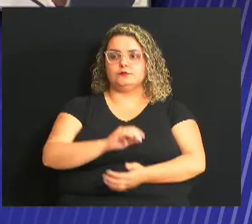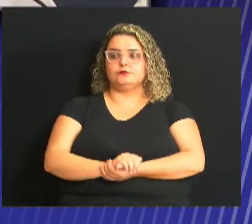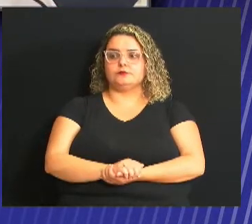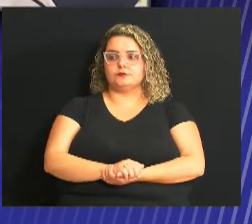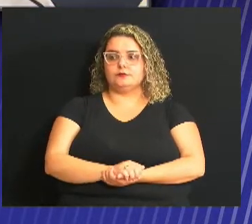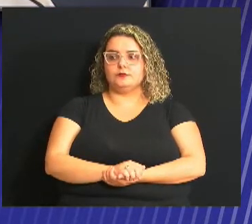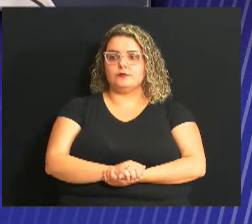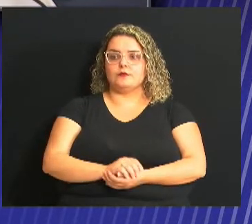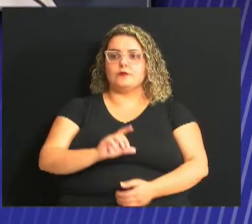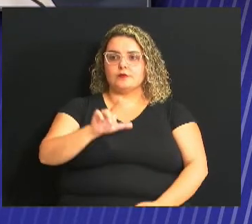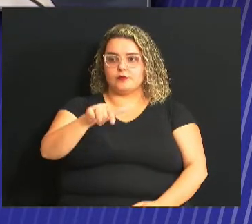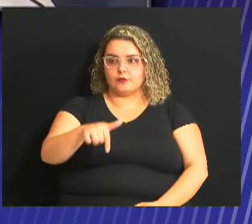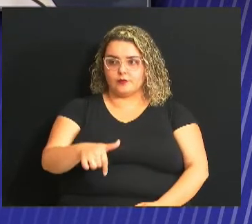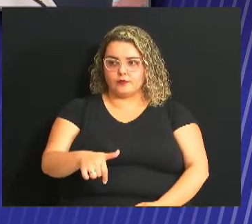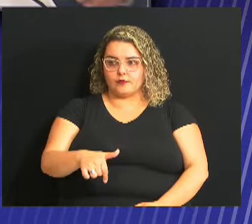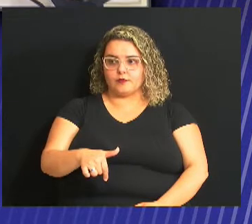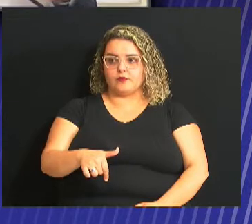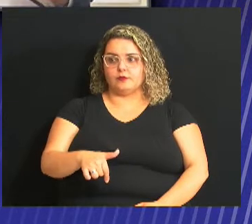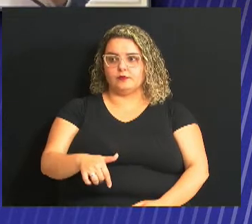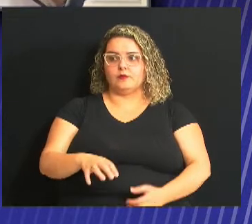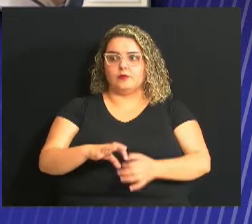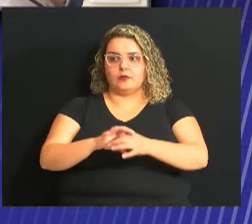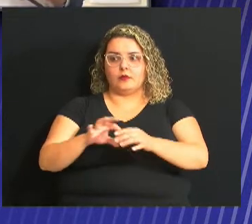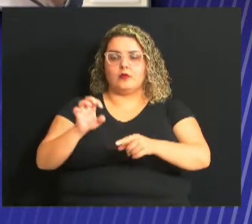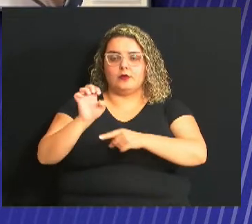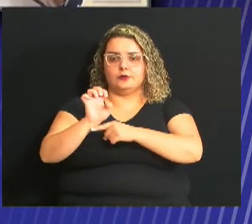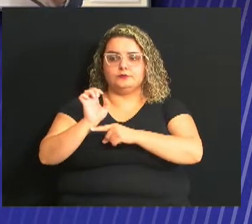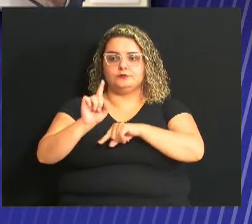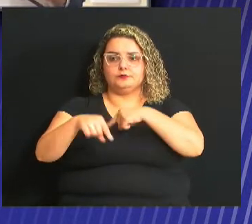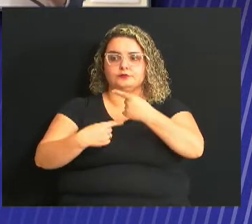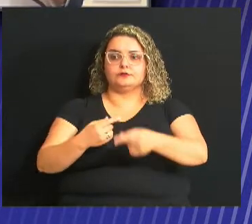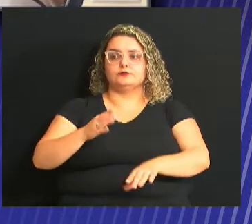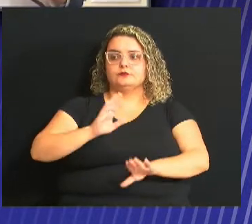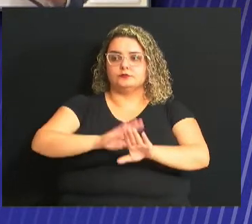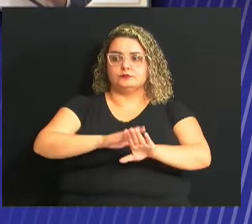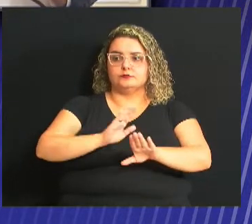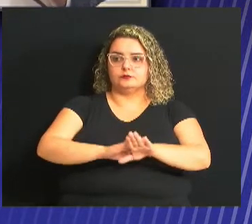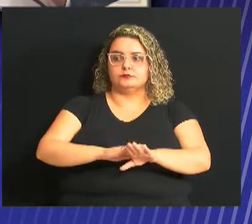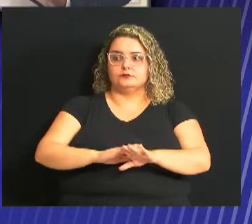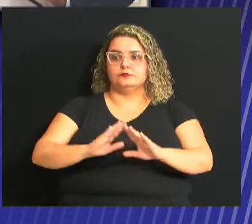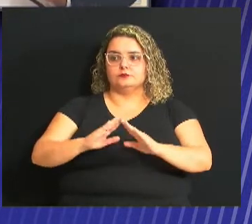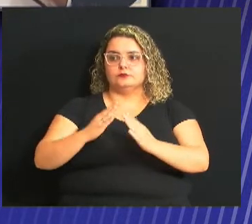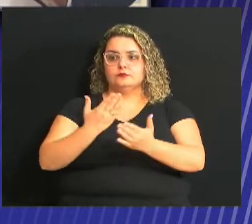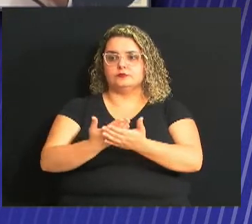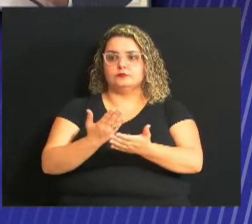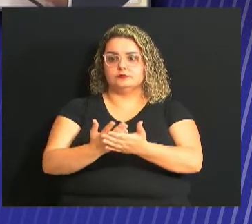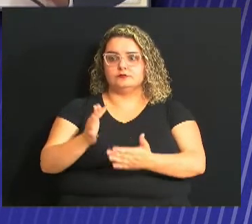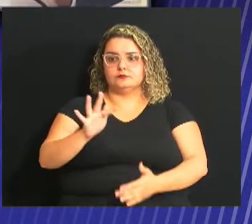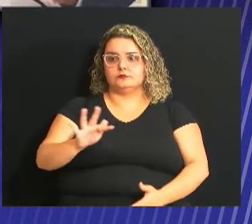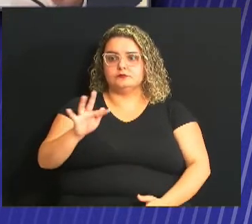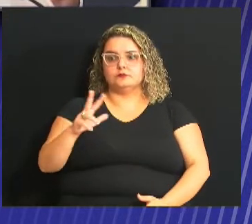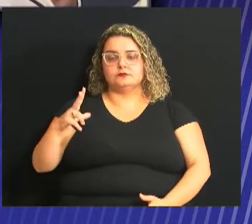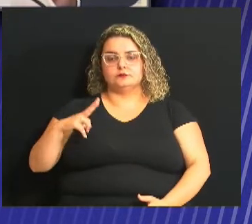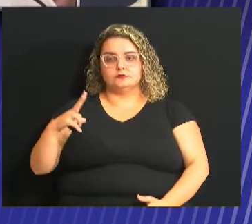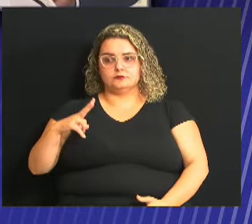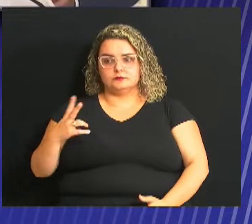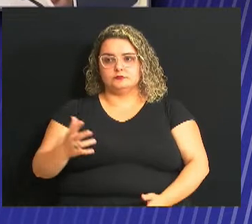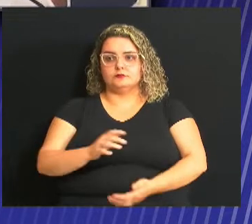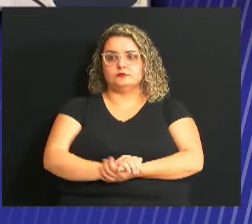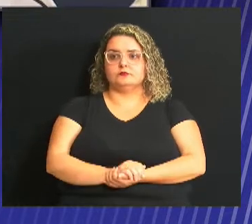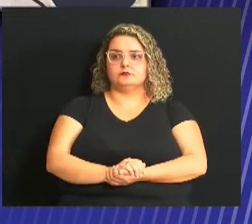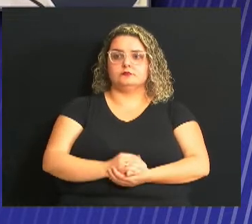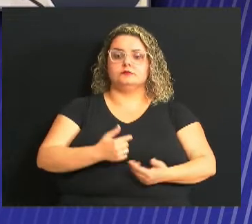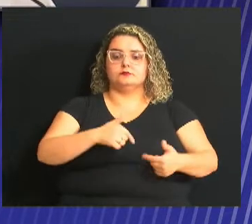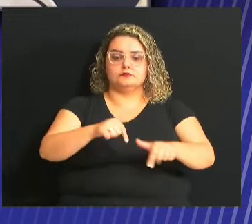Em seguida, deixou o Estado para tentar outras atividades nos colégios e universidades particulares. Trabalhou